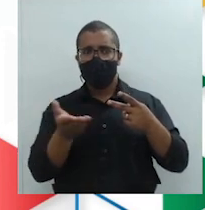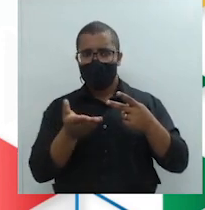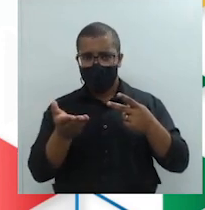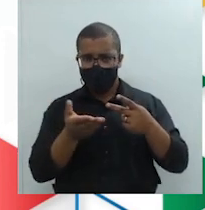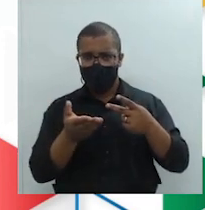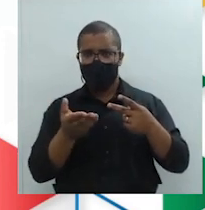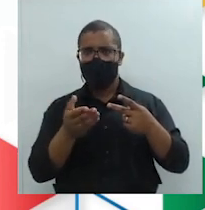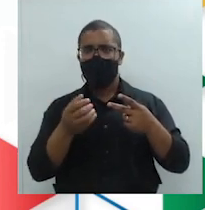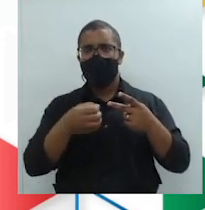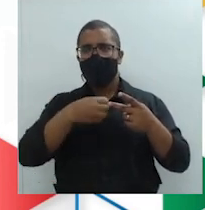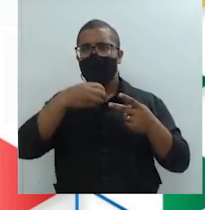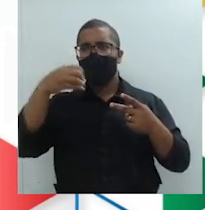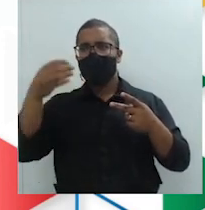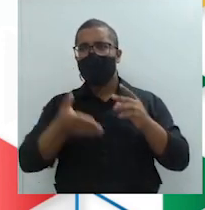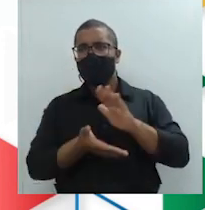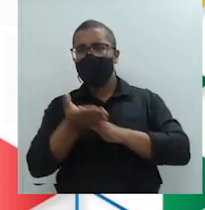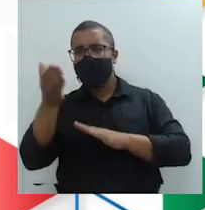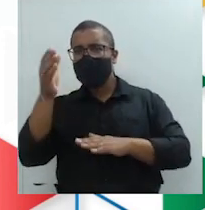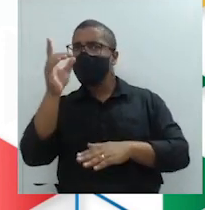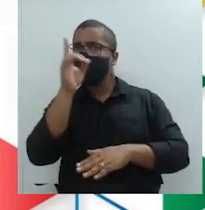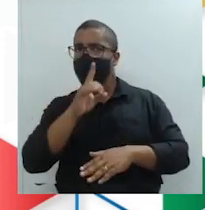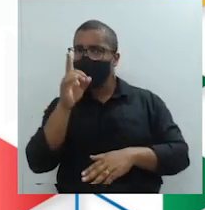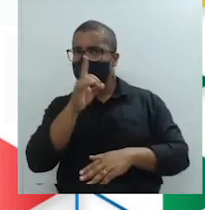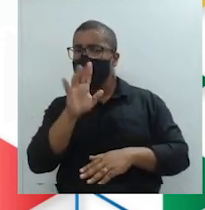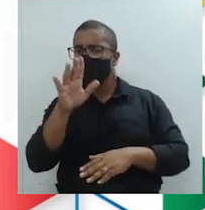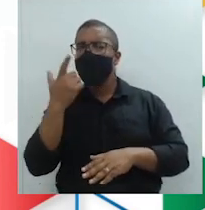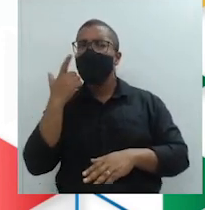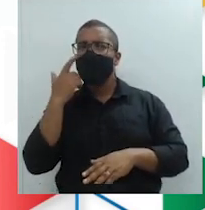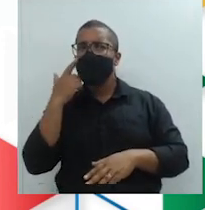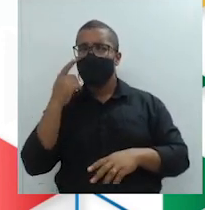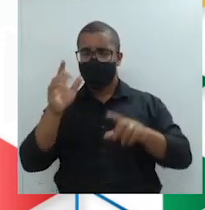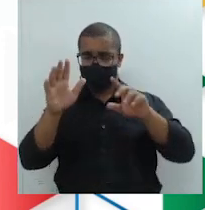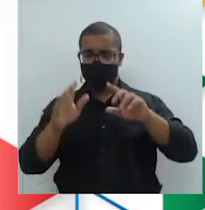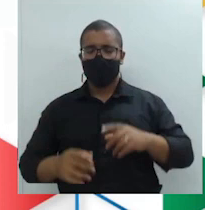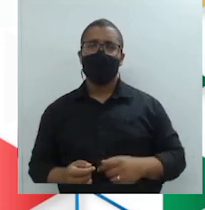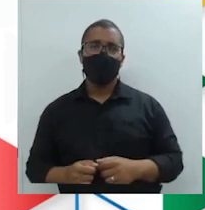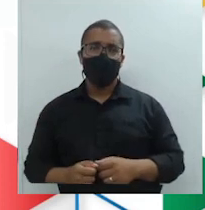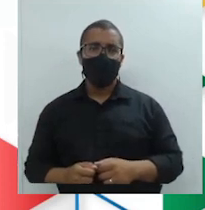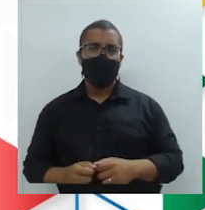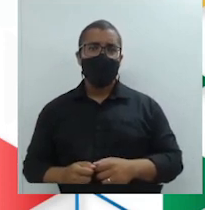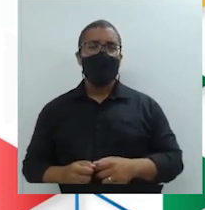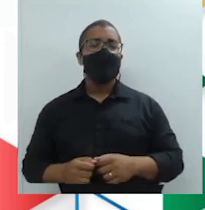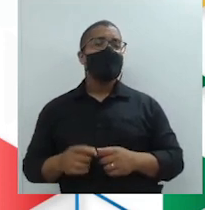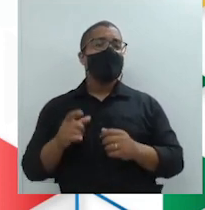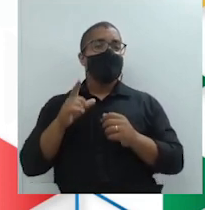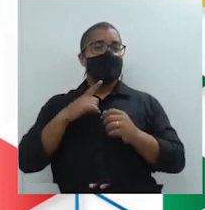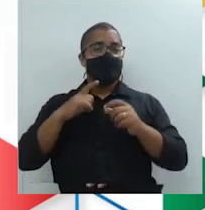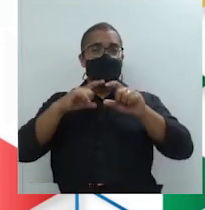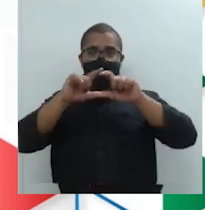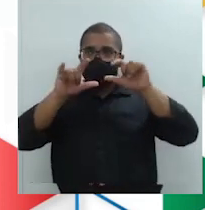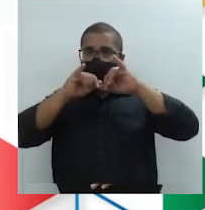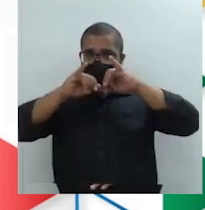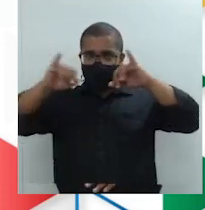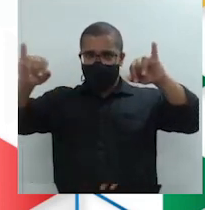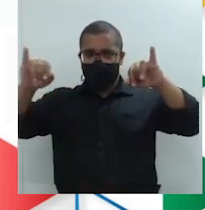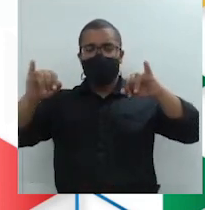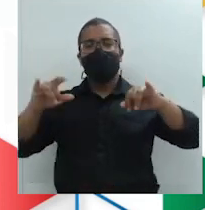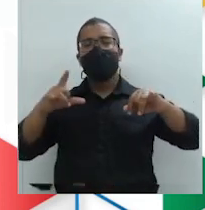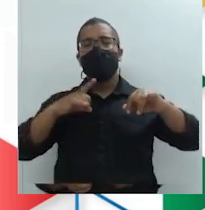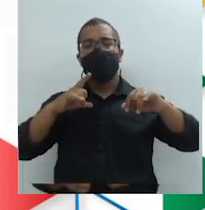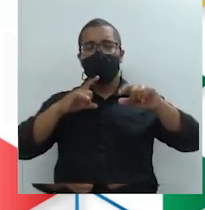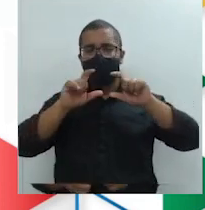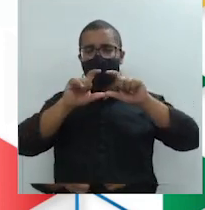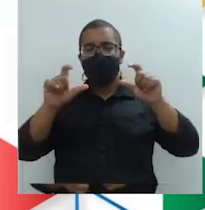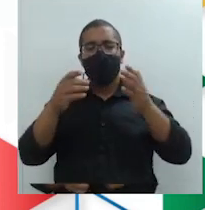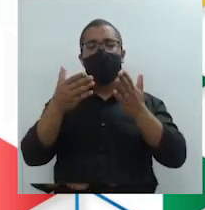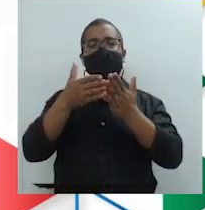viagem do JB, agora aos domingos. Vamos ver o que está aí implícito, pressupostos.